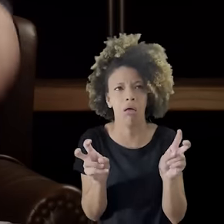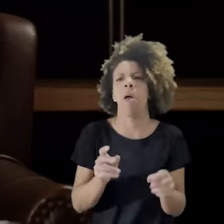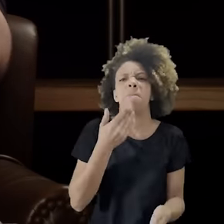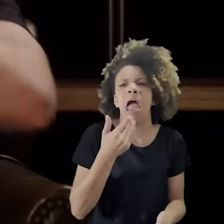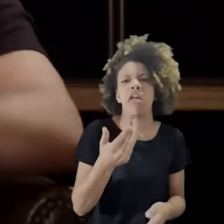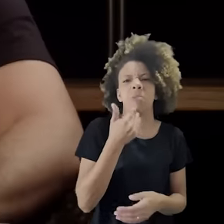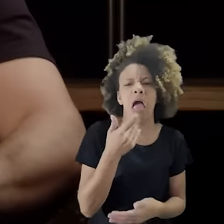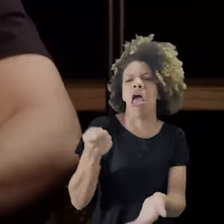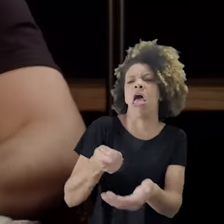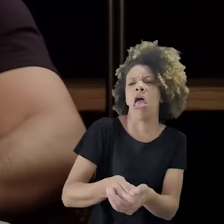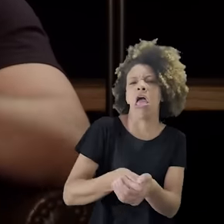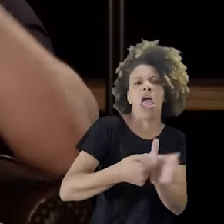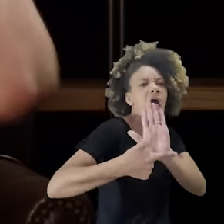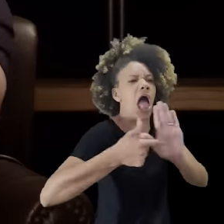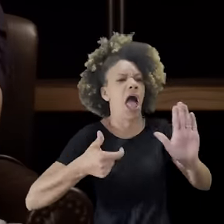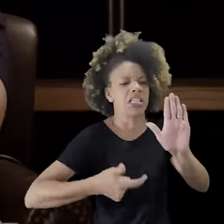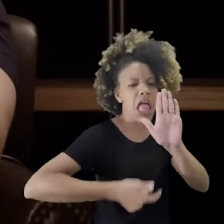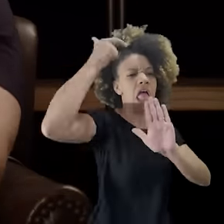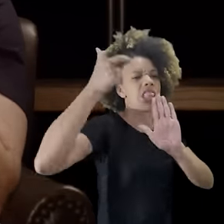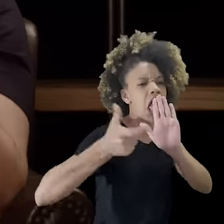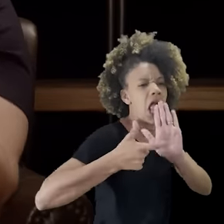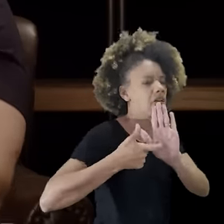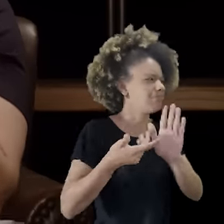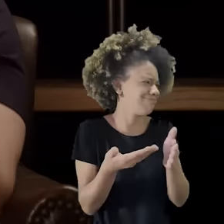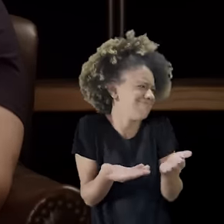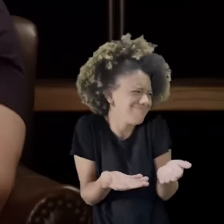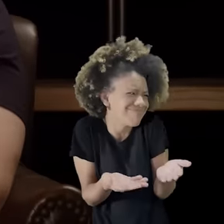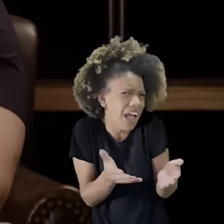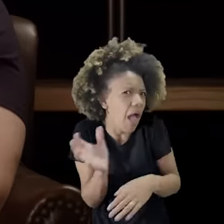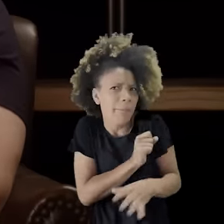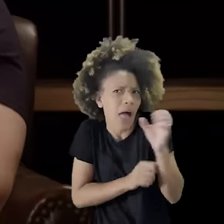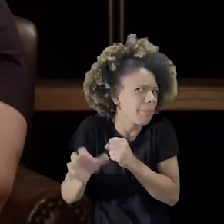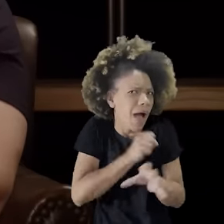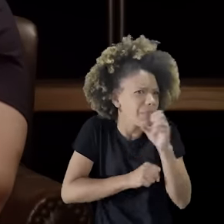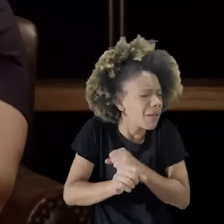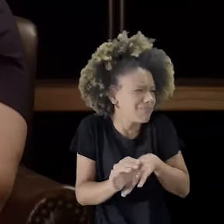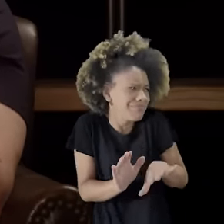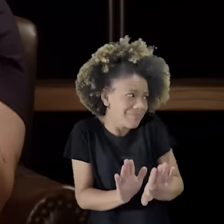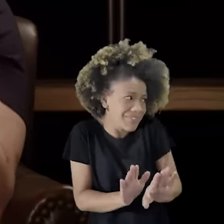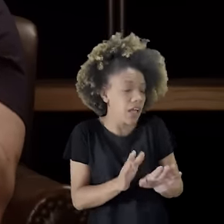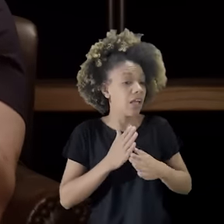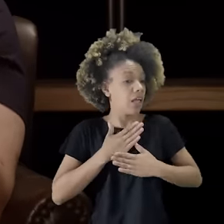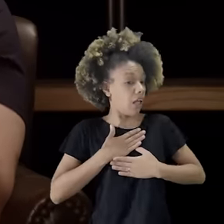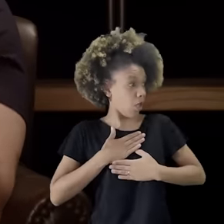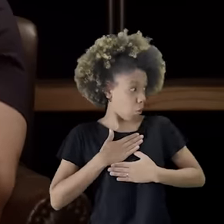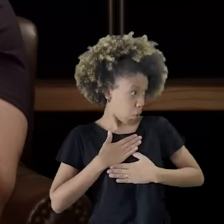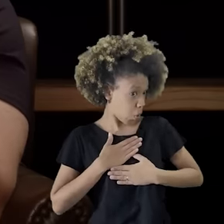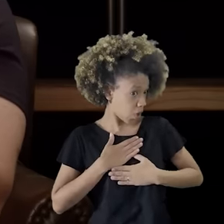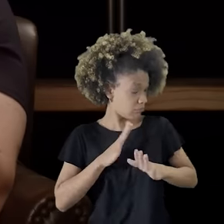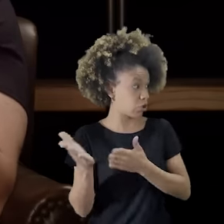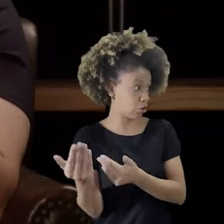pede arrasta clica tá tudo vivendo uma sociedade muito rápida e nessa nossa velocidade